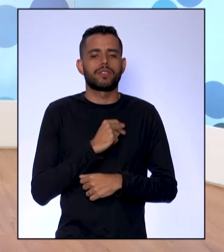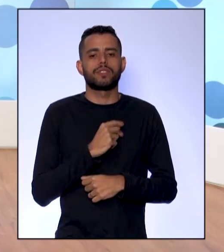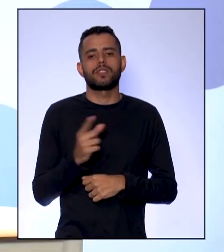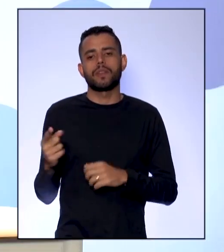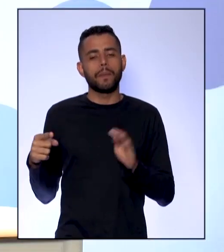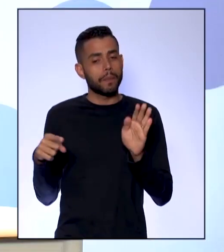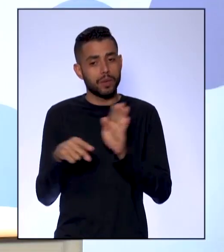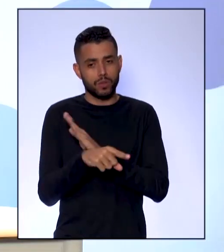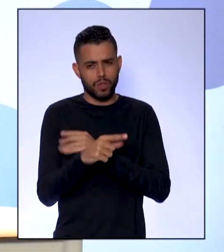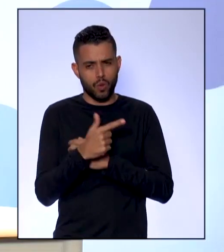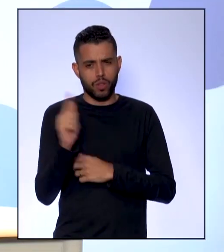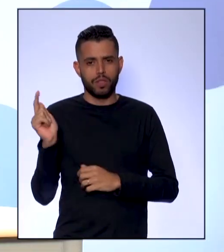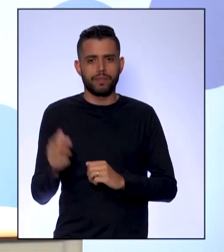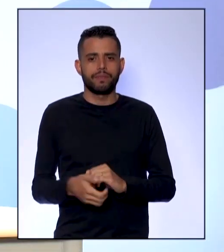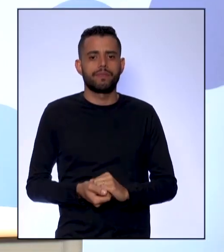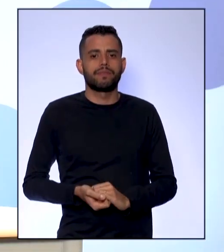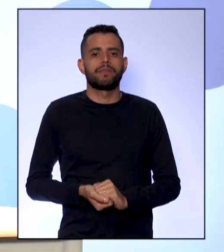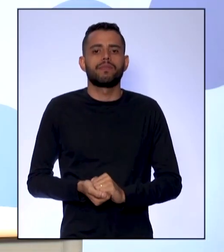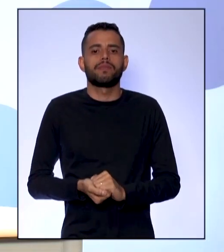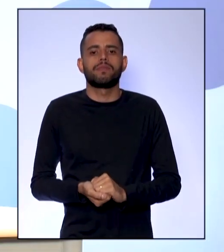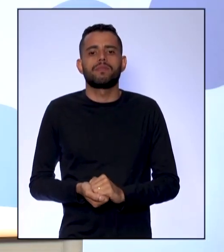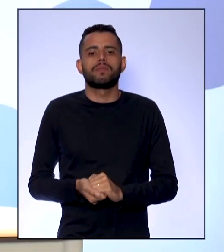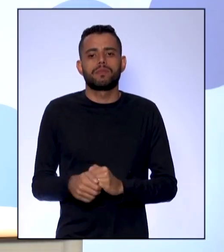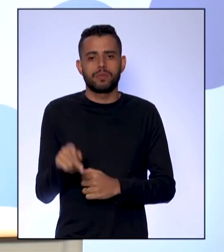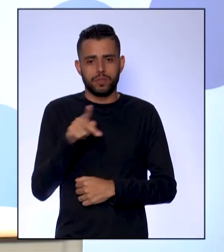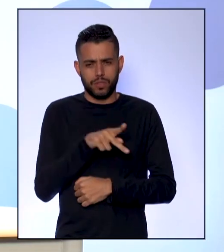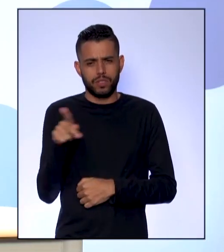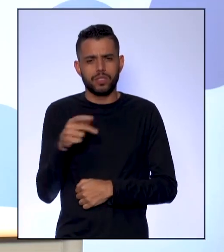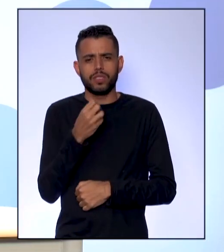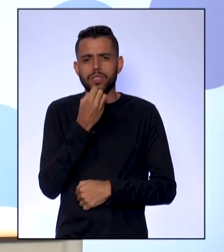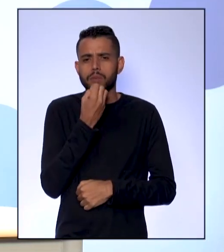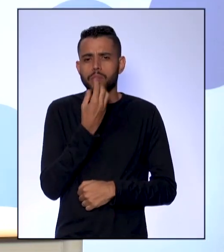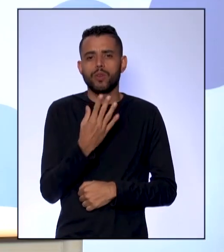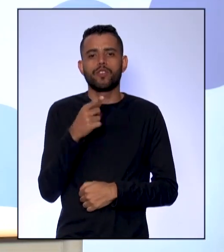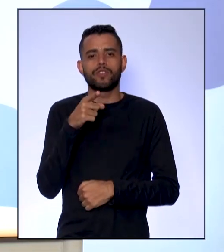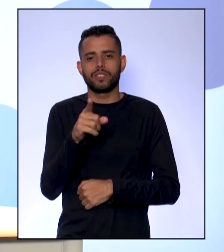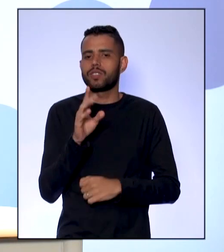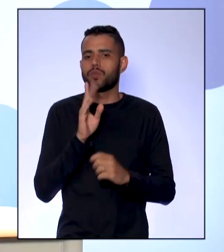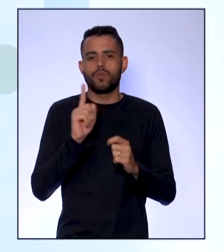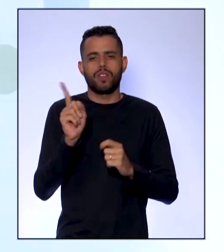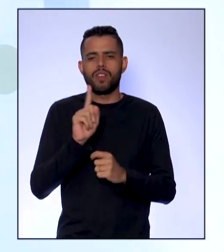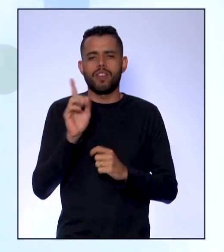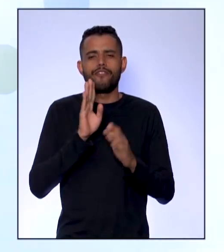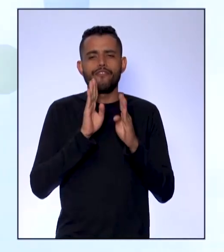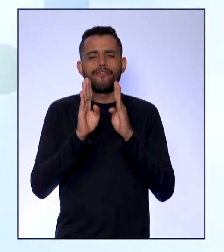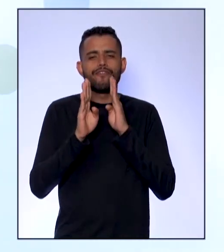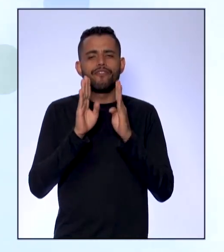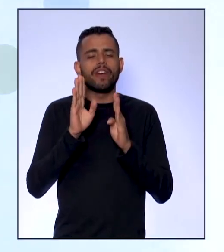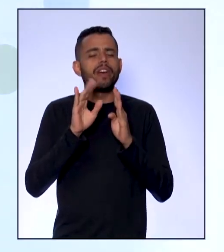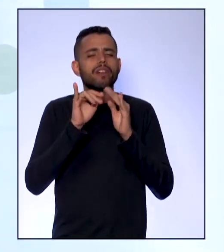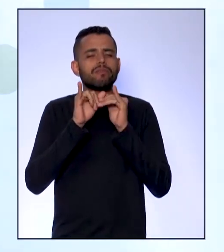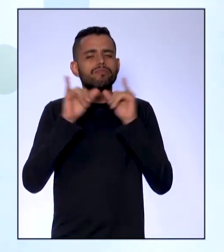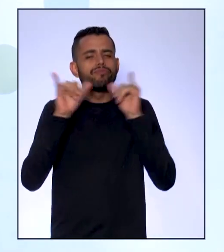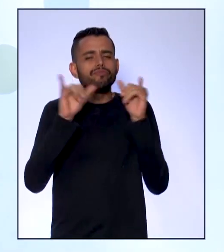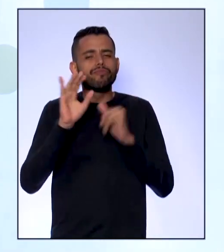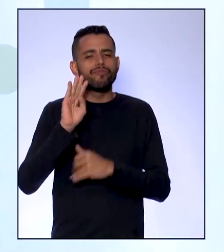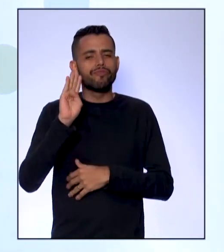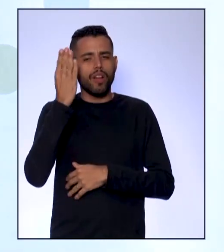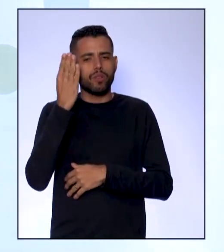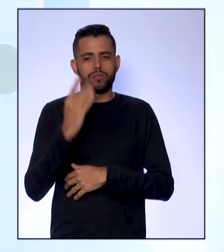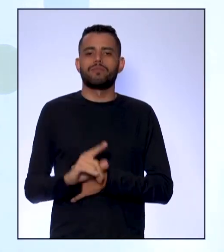Fabiana. Professora, ainda bem que você não é fake news. Não sou fake news, sou news,